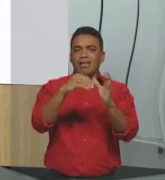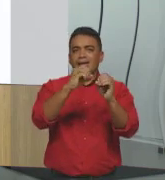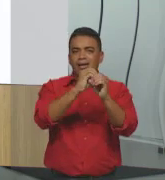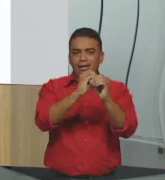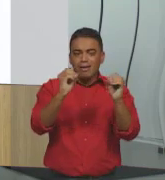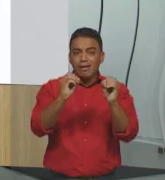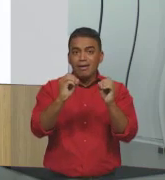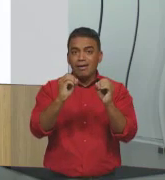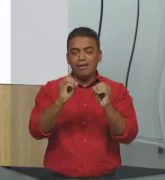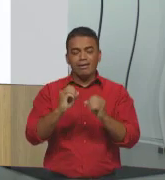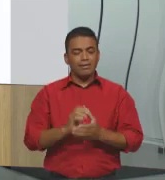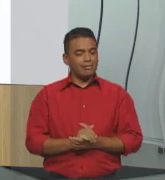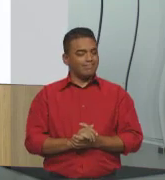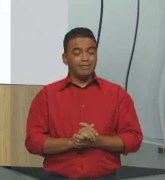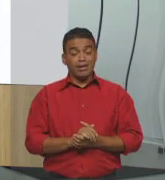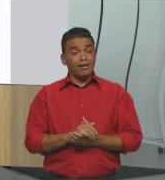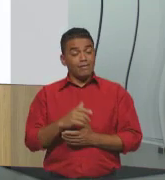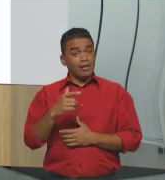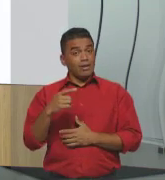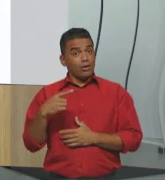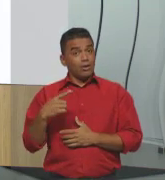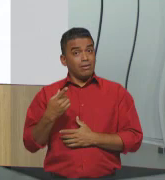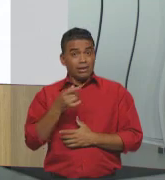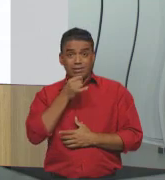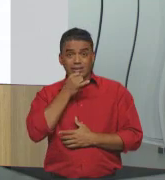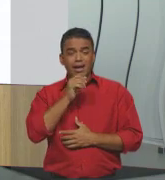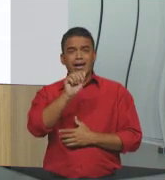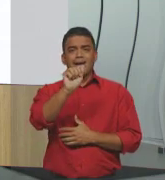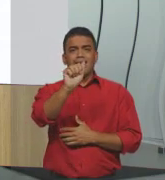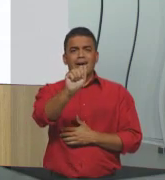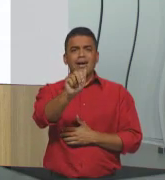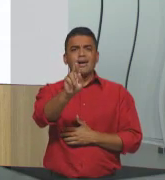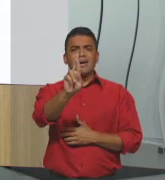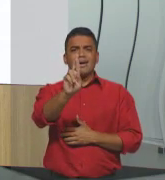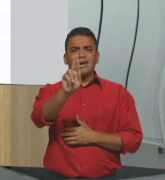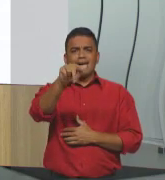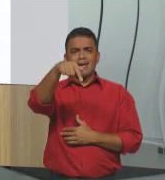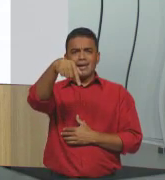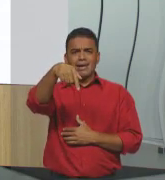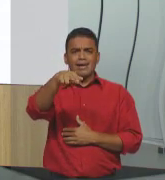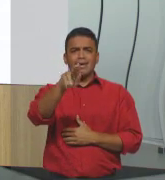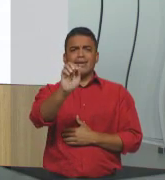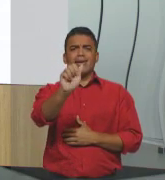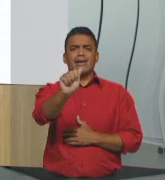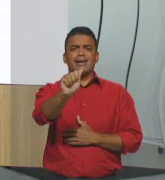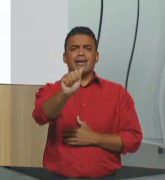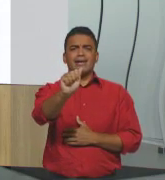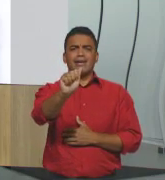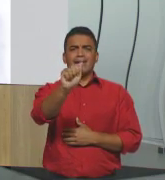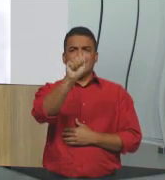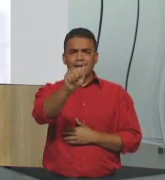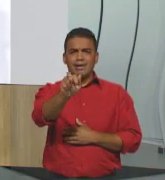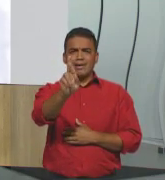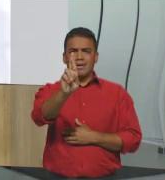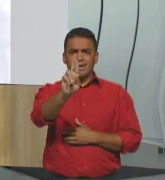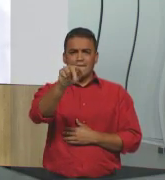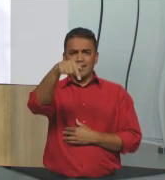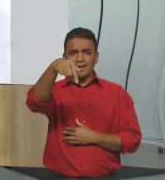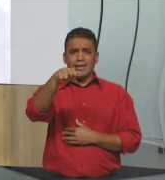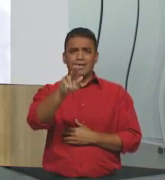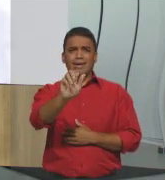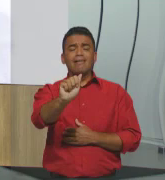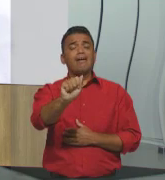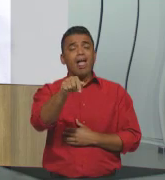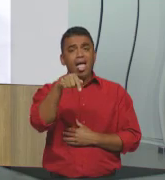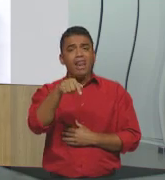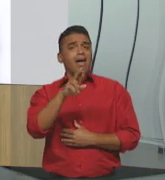de uma bactéria, aliás, de uma árquea, melhor dizendo, que vai ser responsável